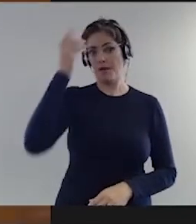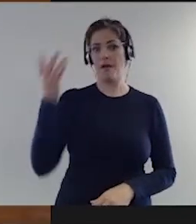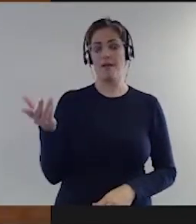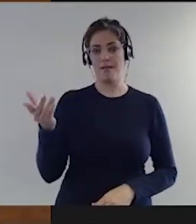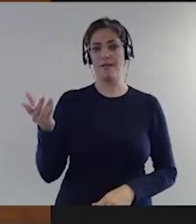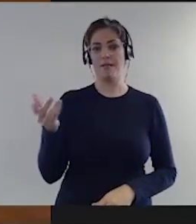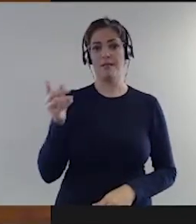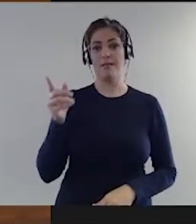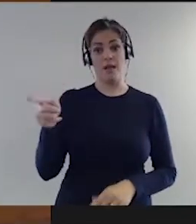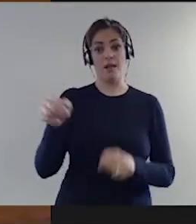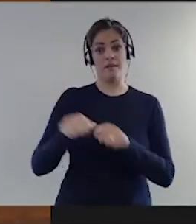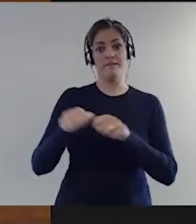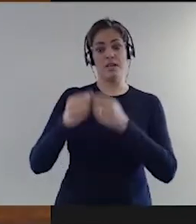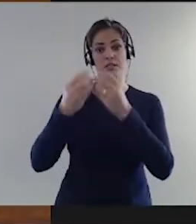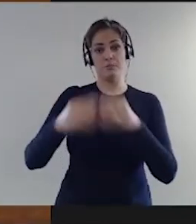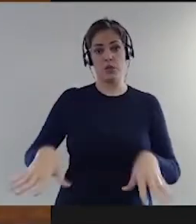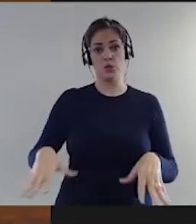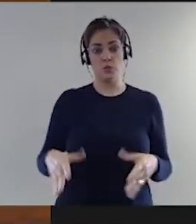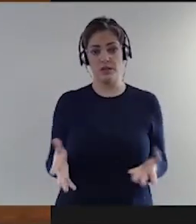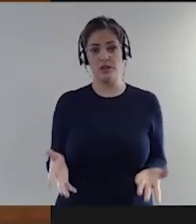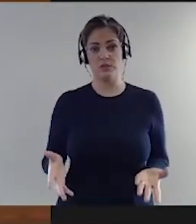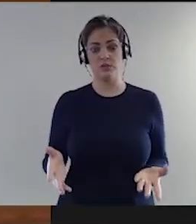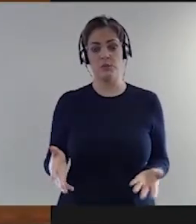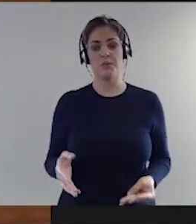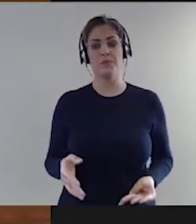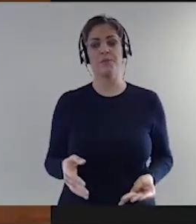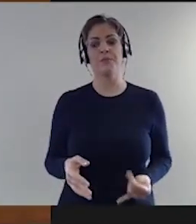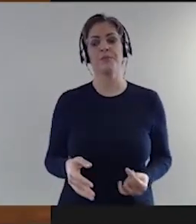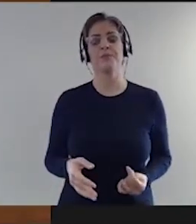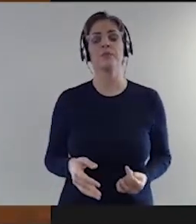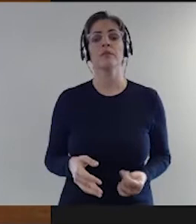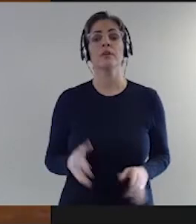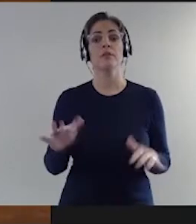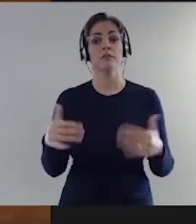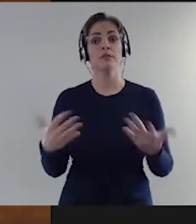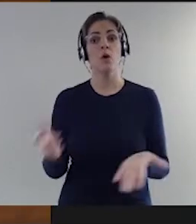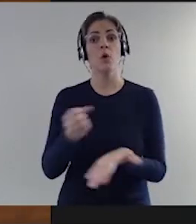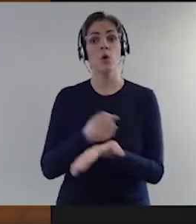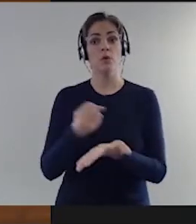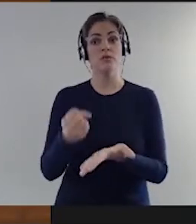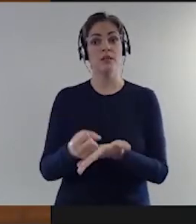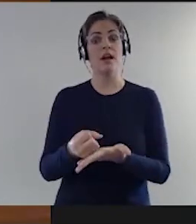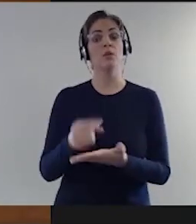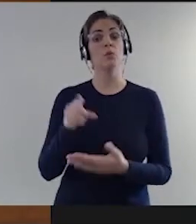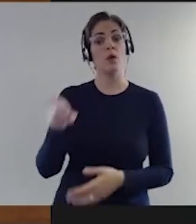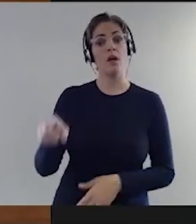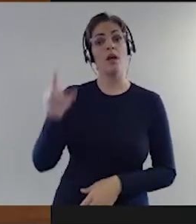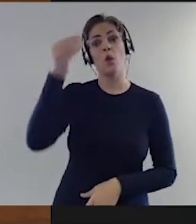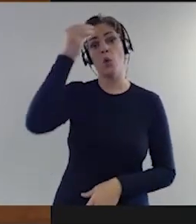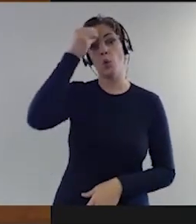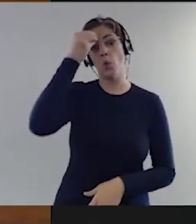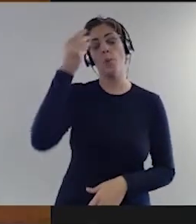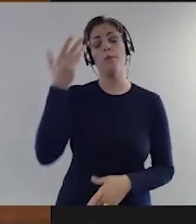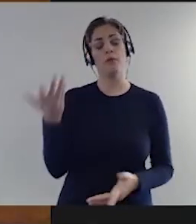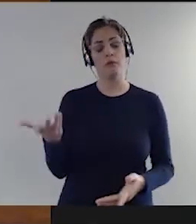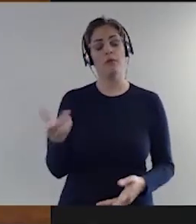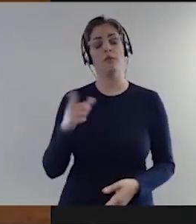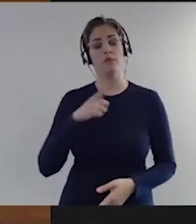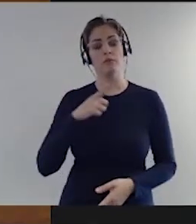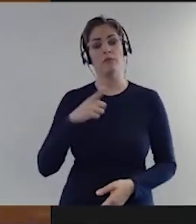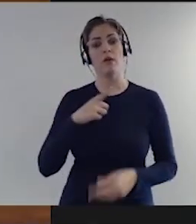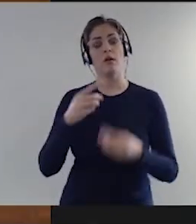geral de imputação de responsabilidade nos contratos onerosos é a culpa pela prestação. Ora,